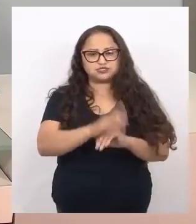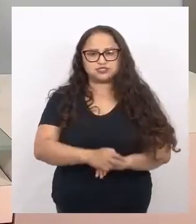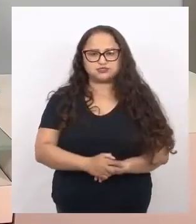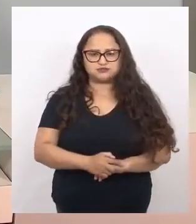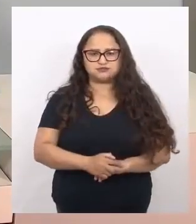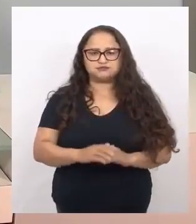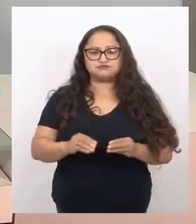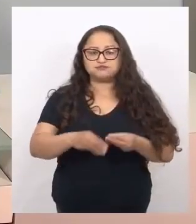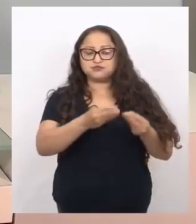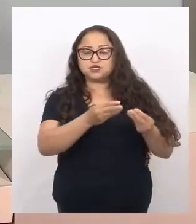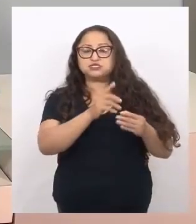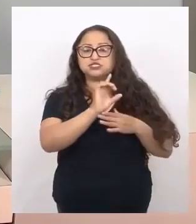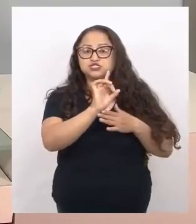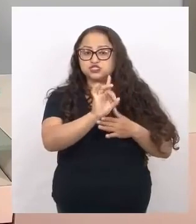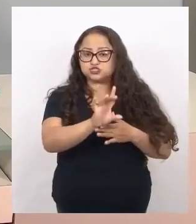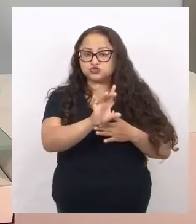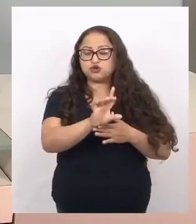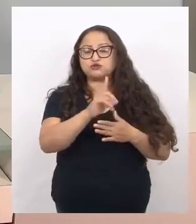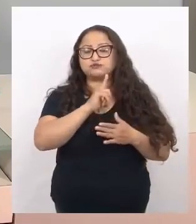aqueles projetos que estão